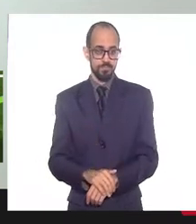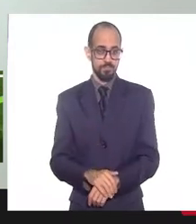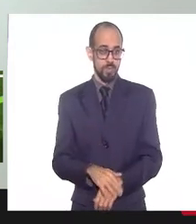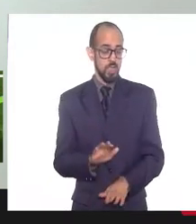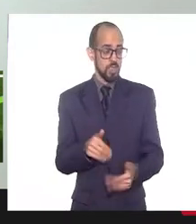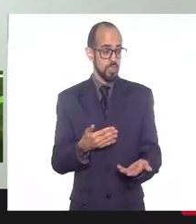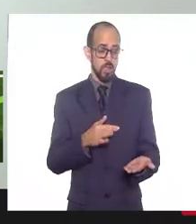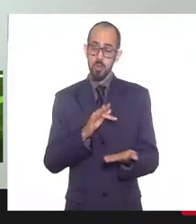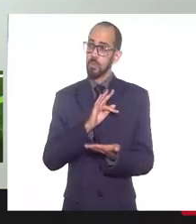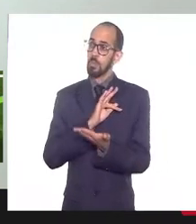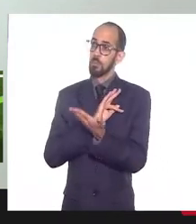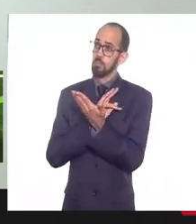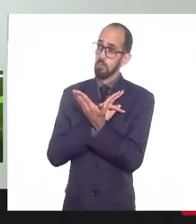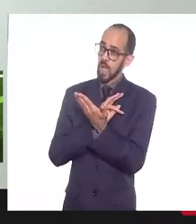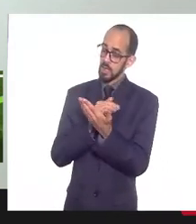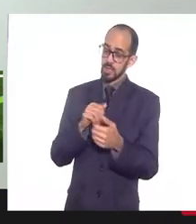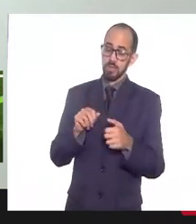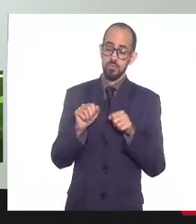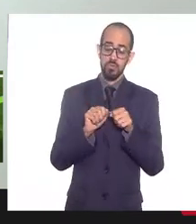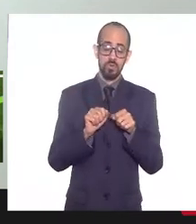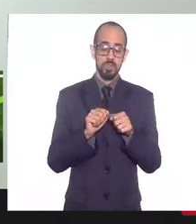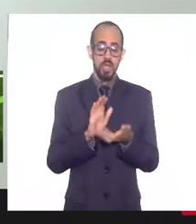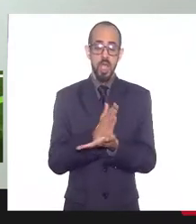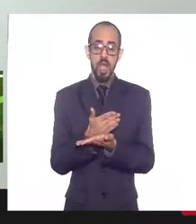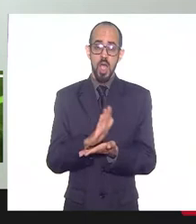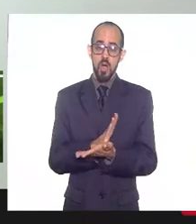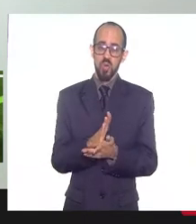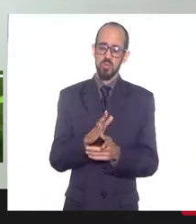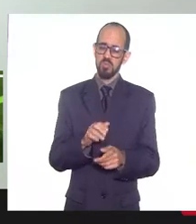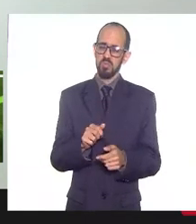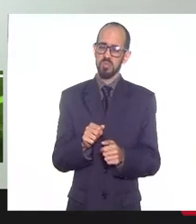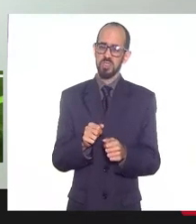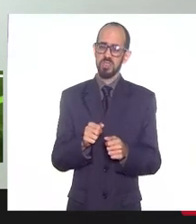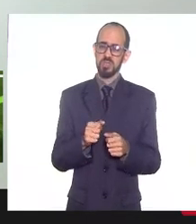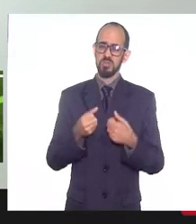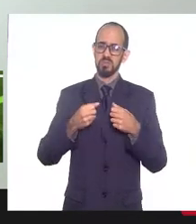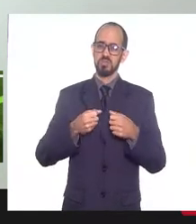fazer só algumas ponderações bem rápidas.